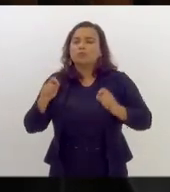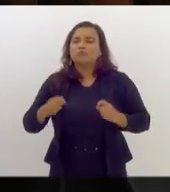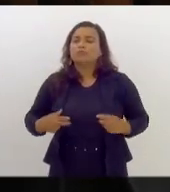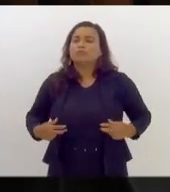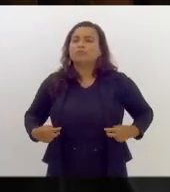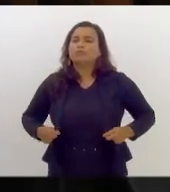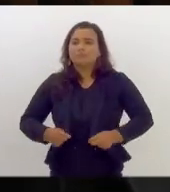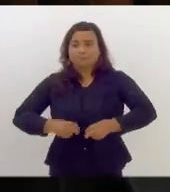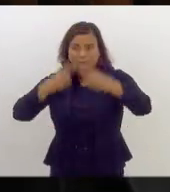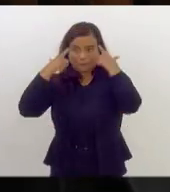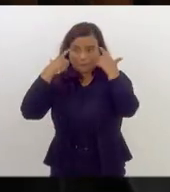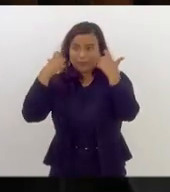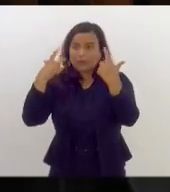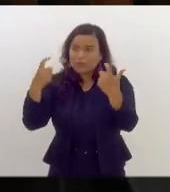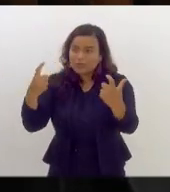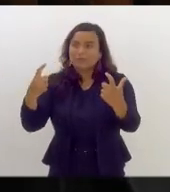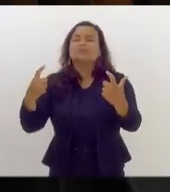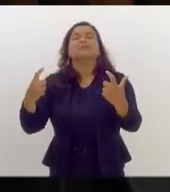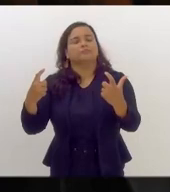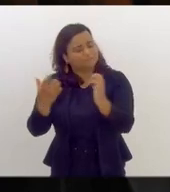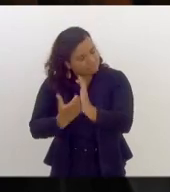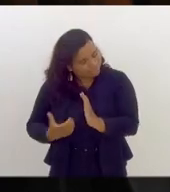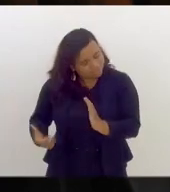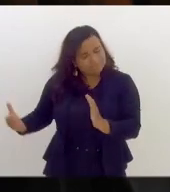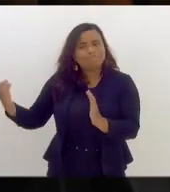com as violências exacerbadas